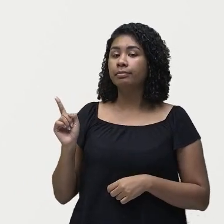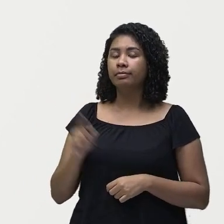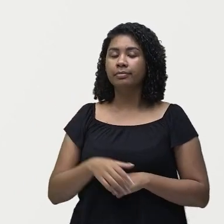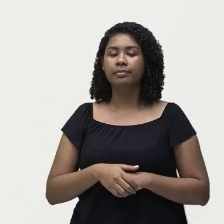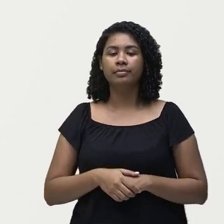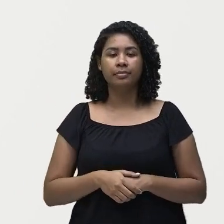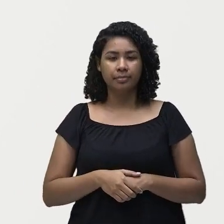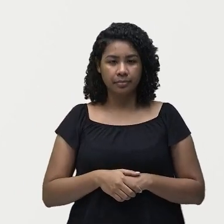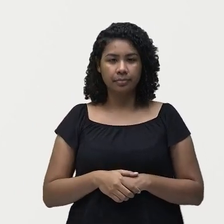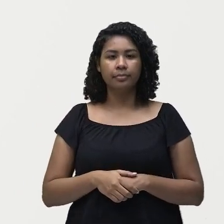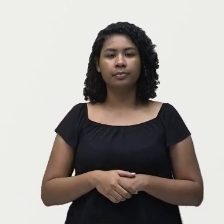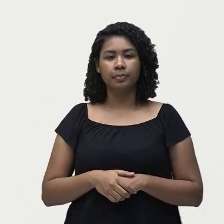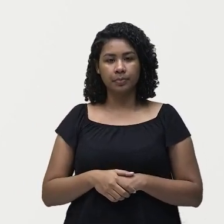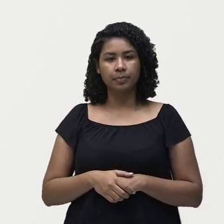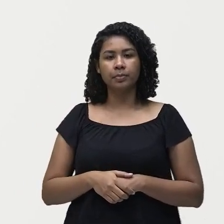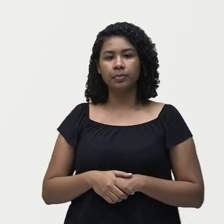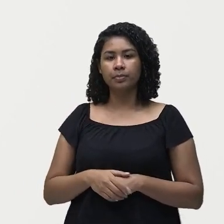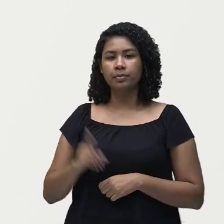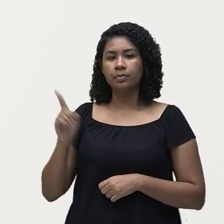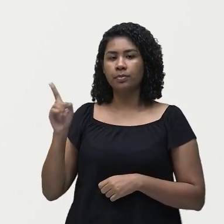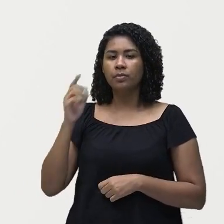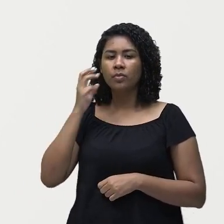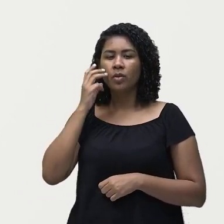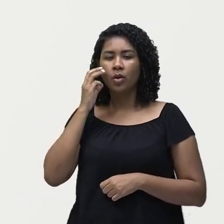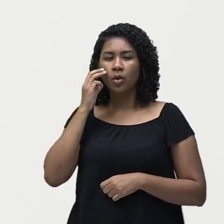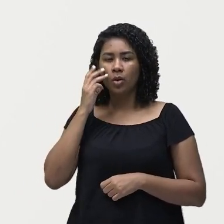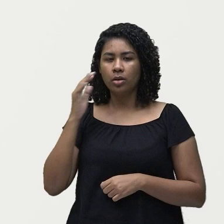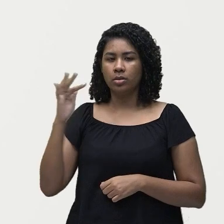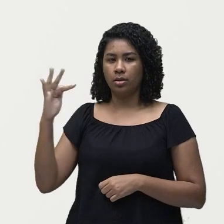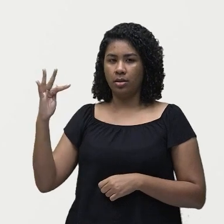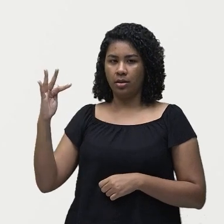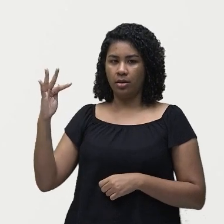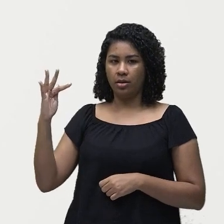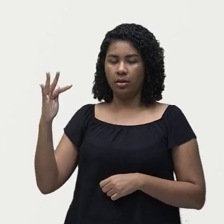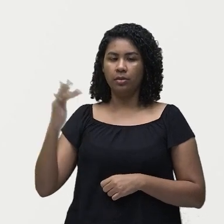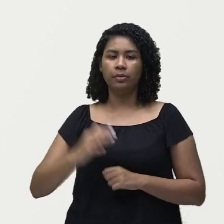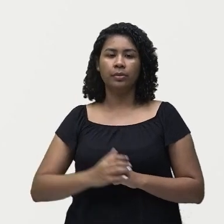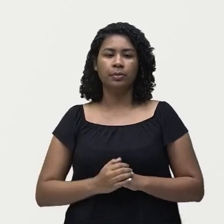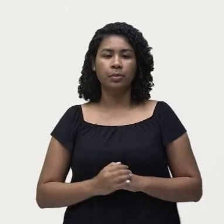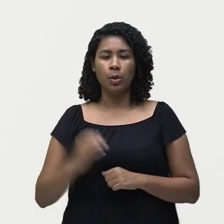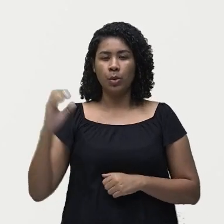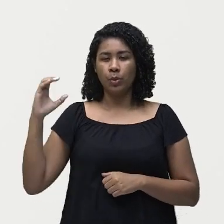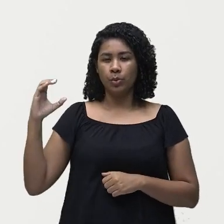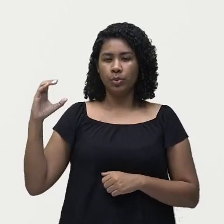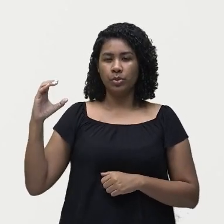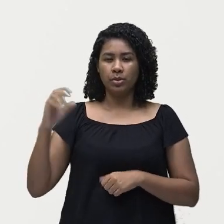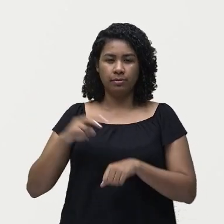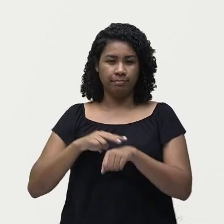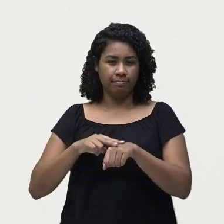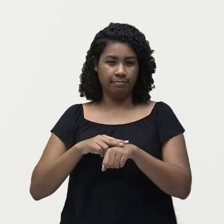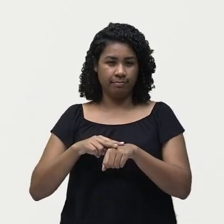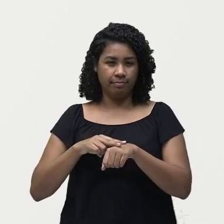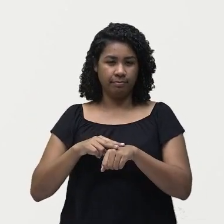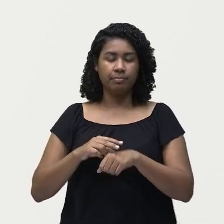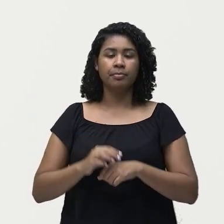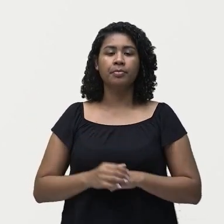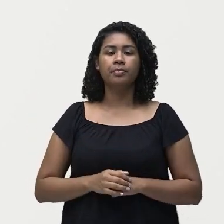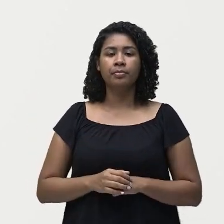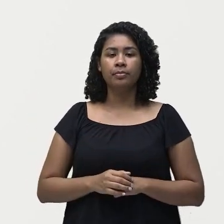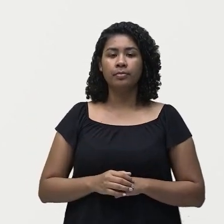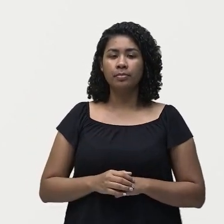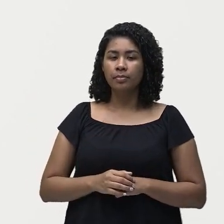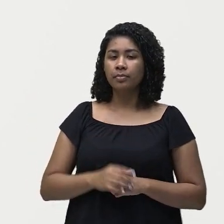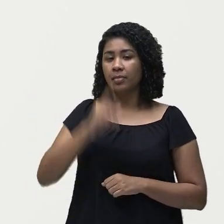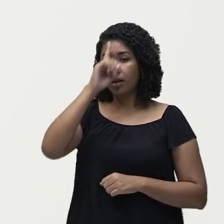O flúor em rosa, o carbono aqui, ó, essa bola maior, e tenho